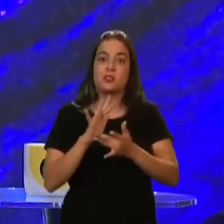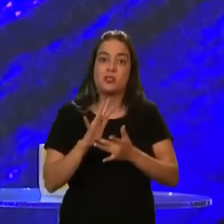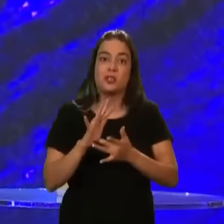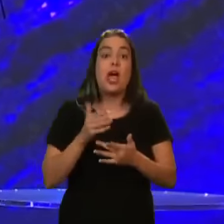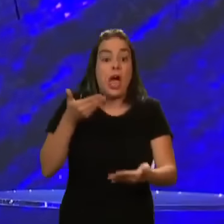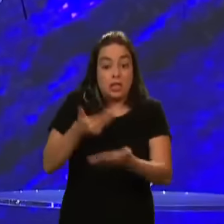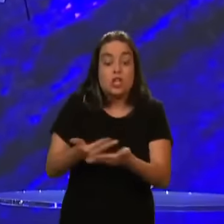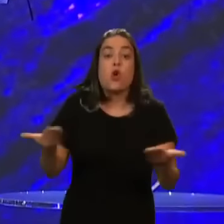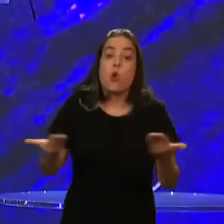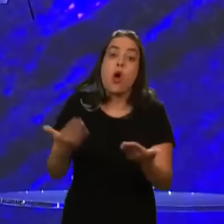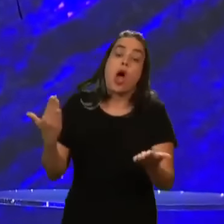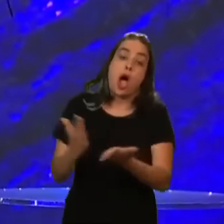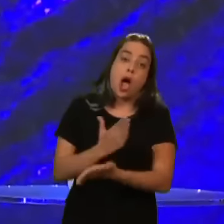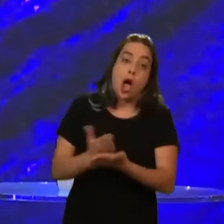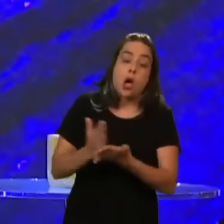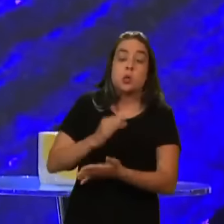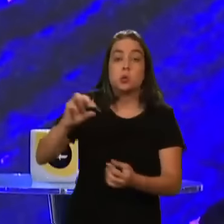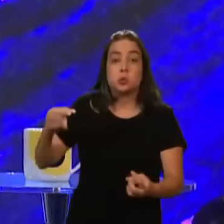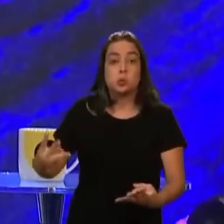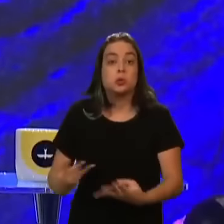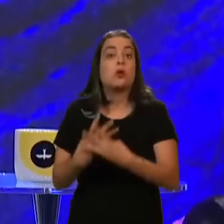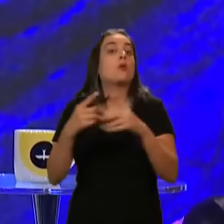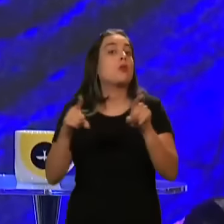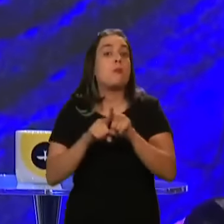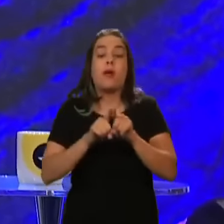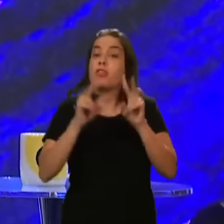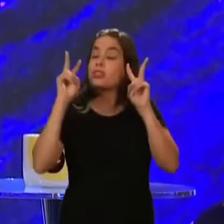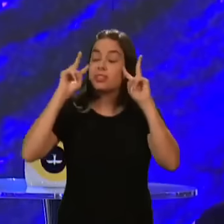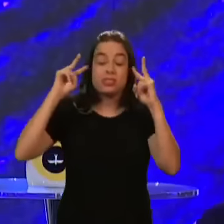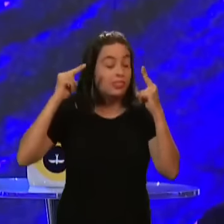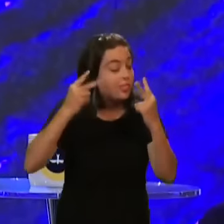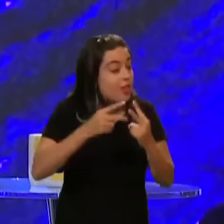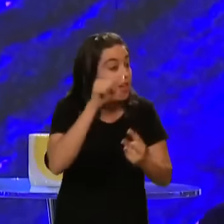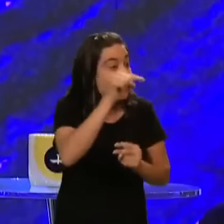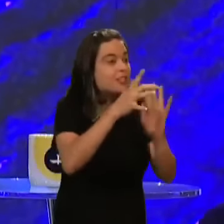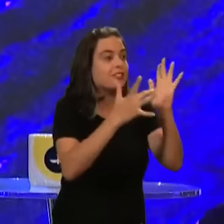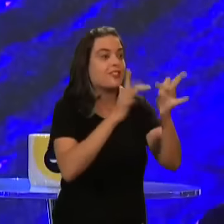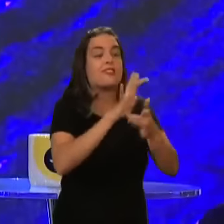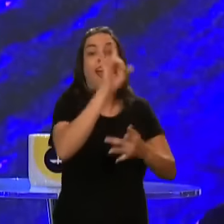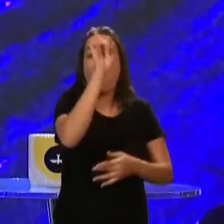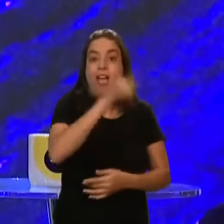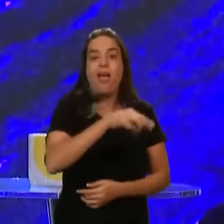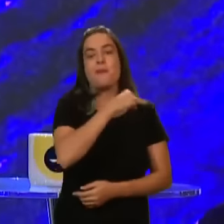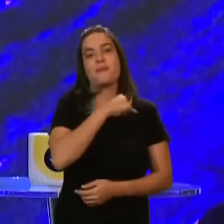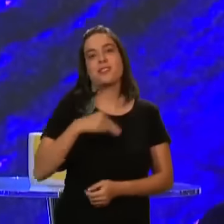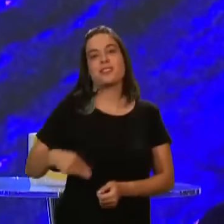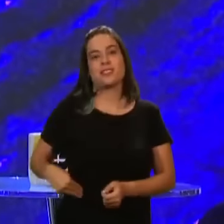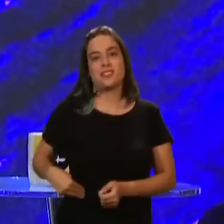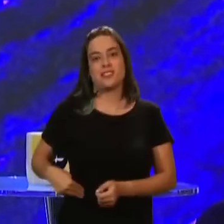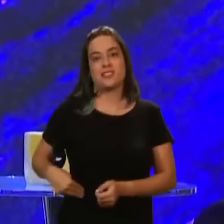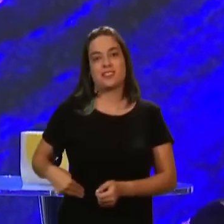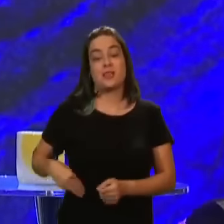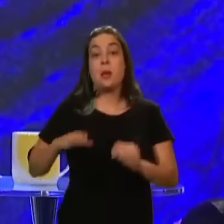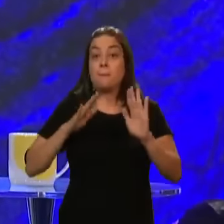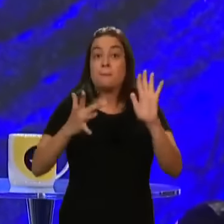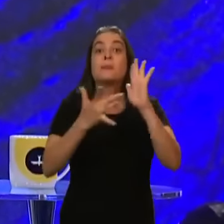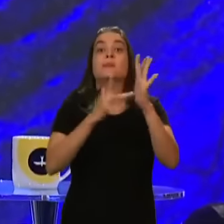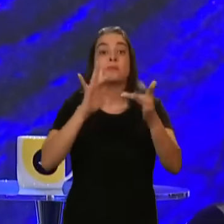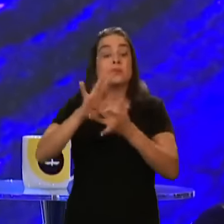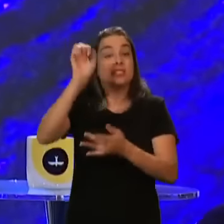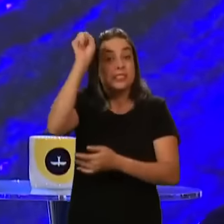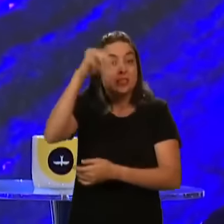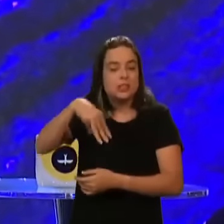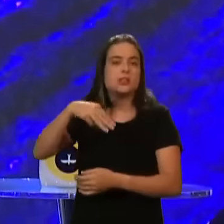muitos judeus não reconhecem Jesus como o Messias. Mas Jesus foi, é o Messias, e